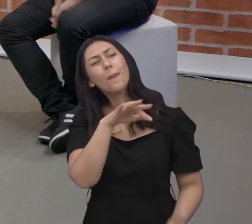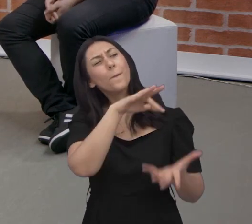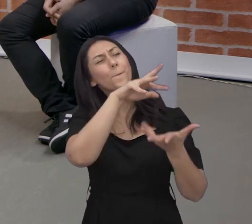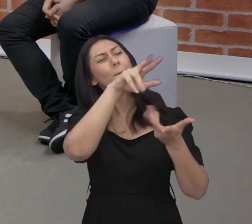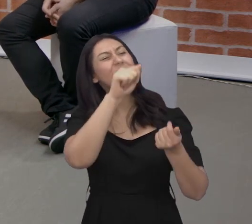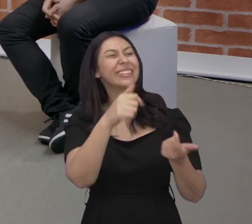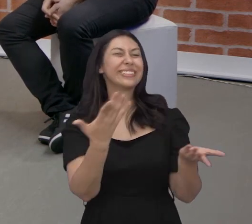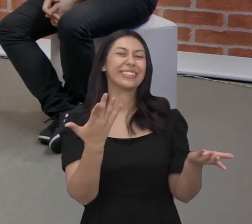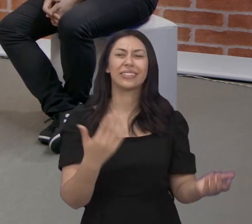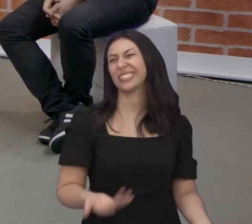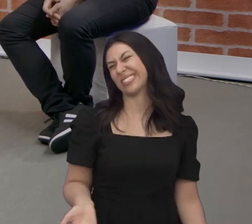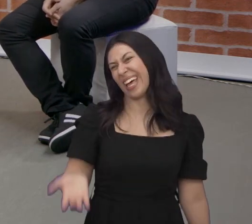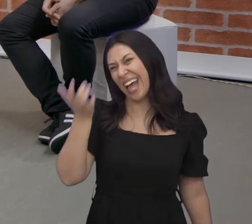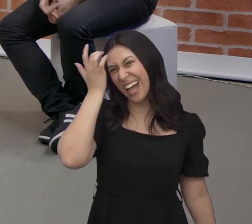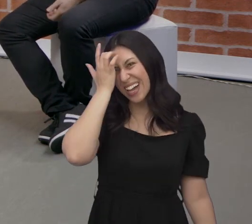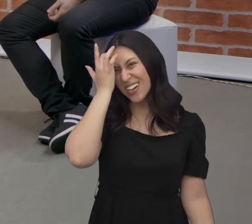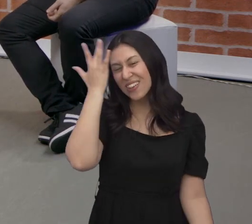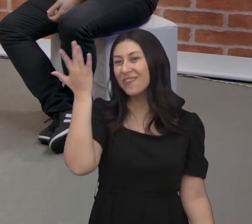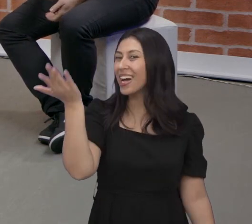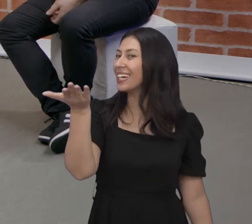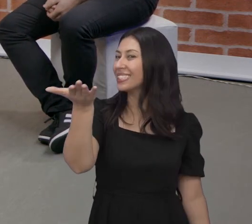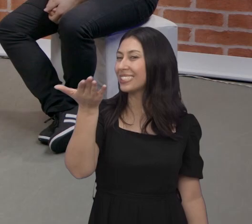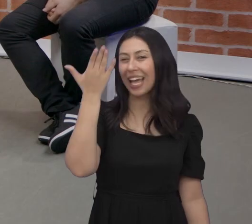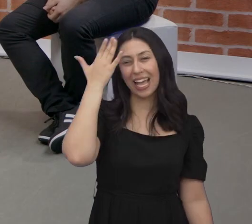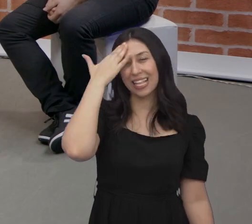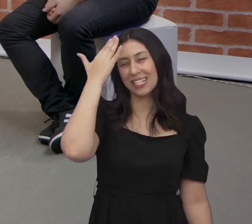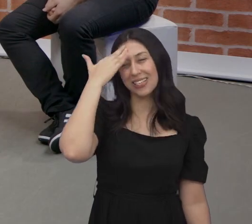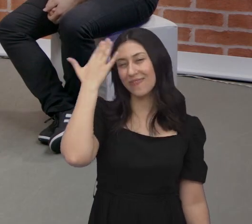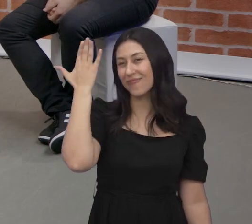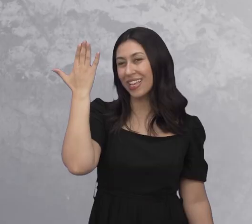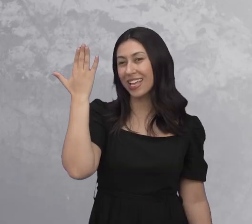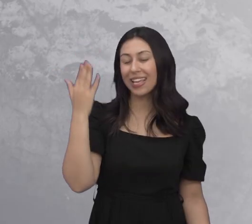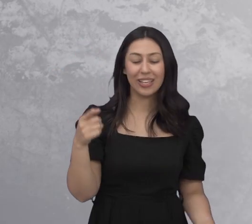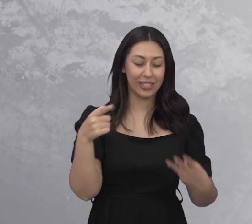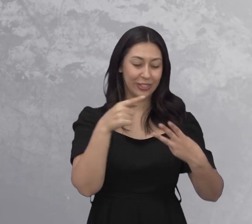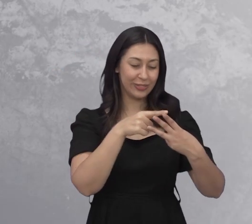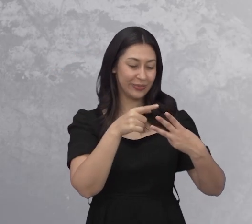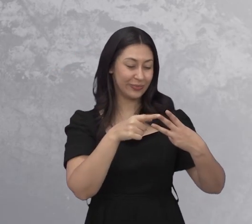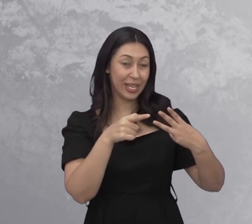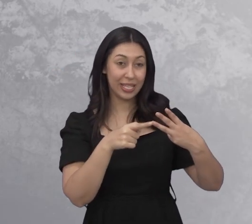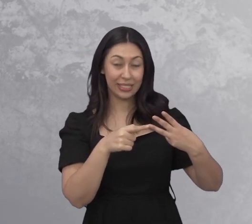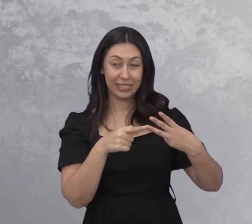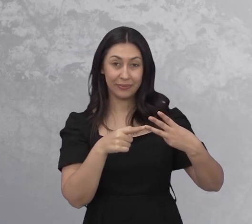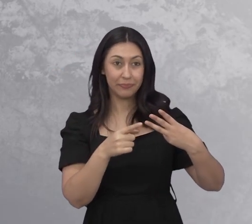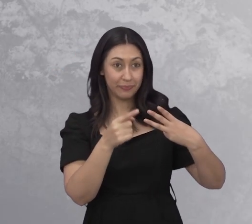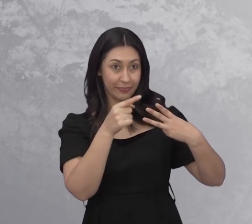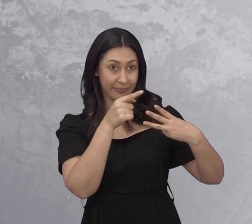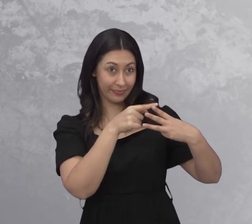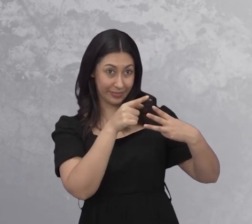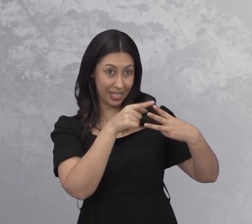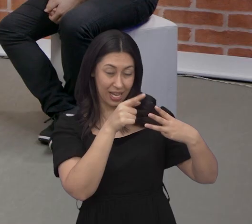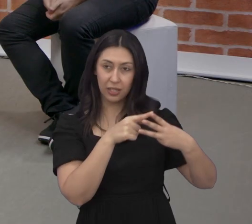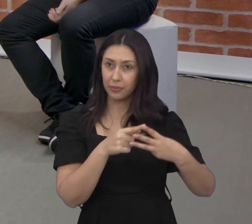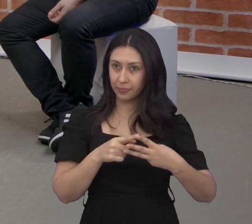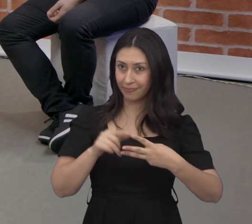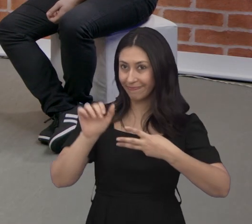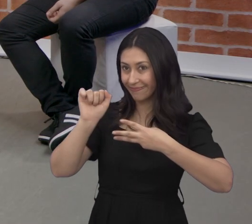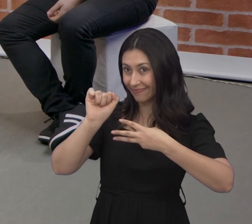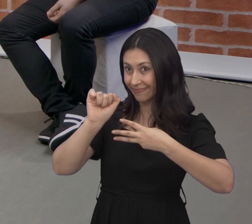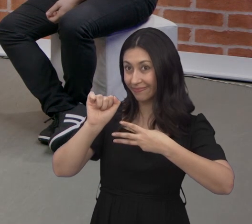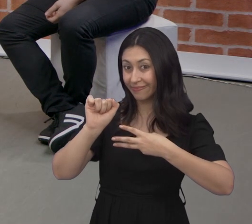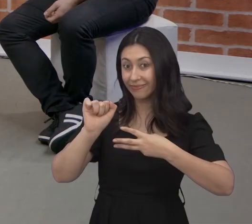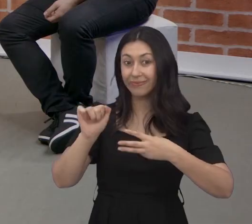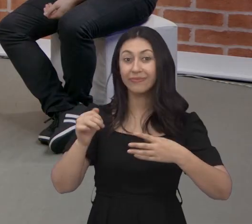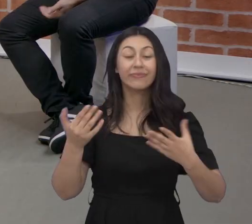fácil pensando demais. nisso. O nome do planeta é muito fácil. Você ia saber de cara. A, B ou C? Eu vou na A. A? A. Infelizmente, você